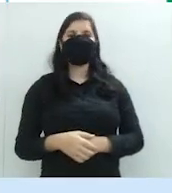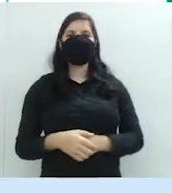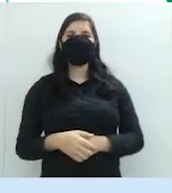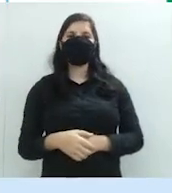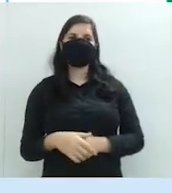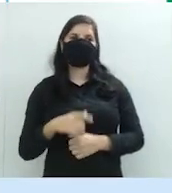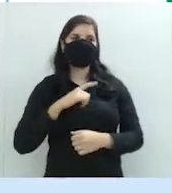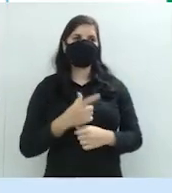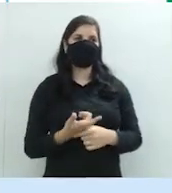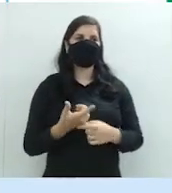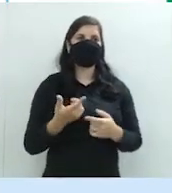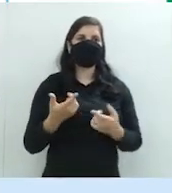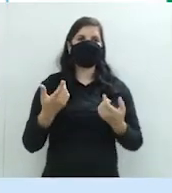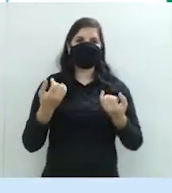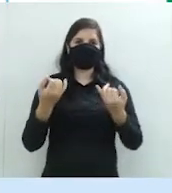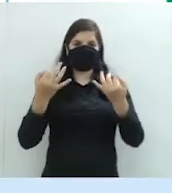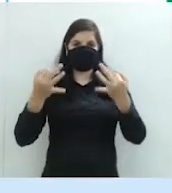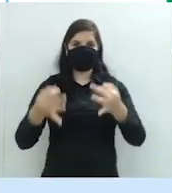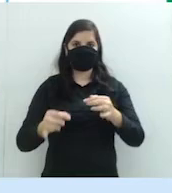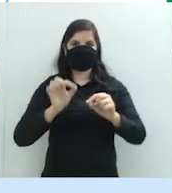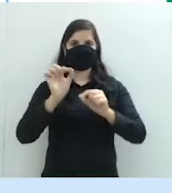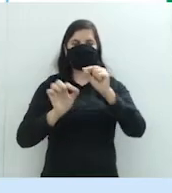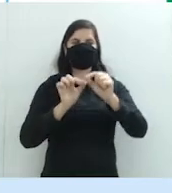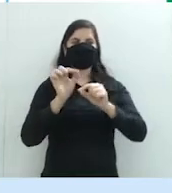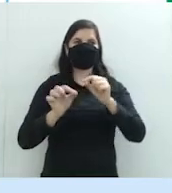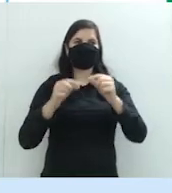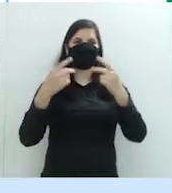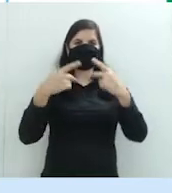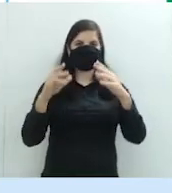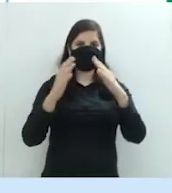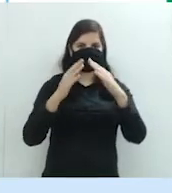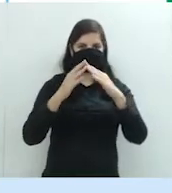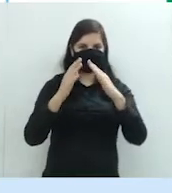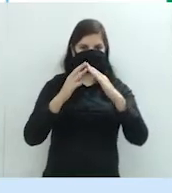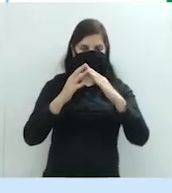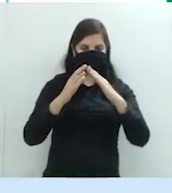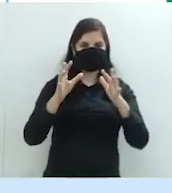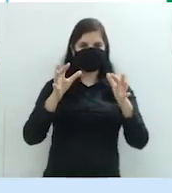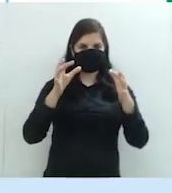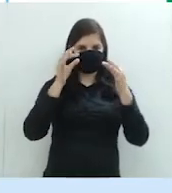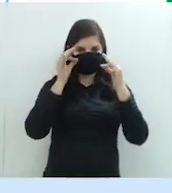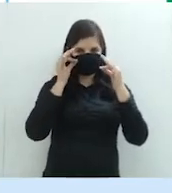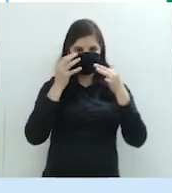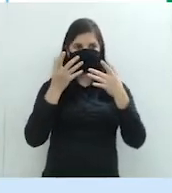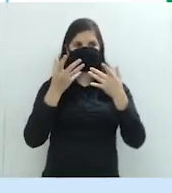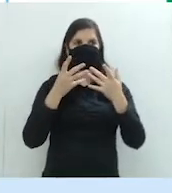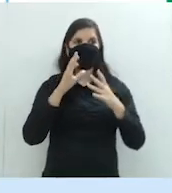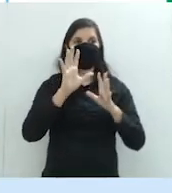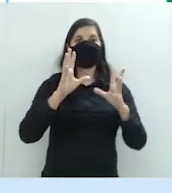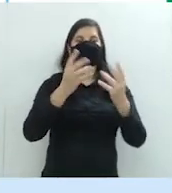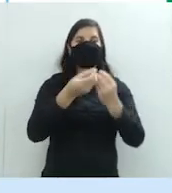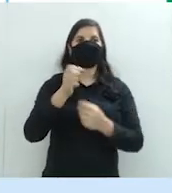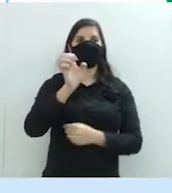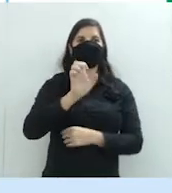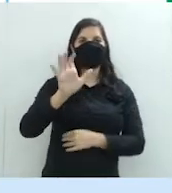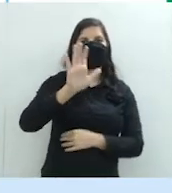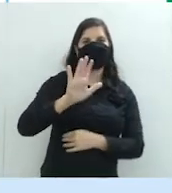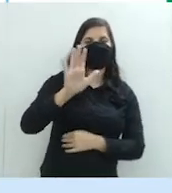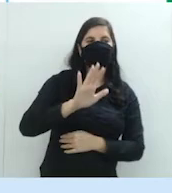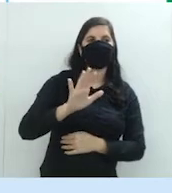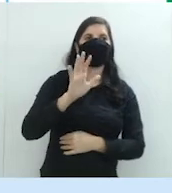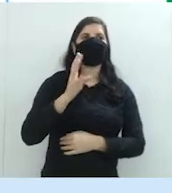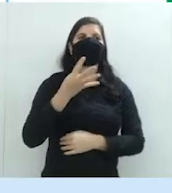Então, cabe destacar, você que está em casa agora assistindo o EducaPR, que os europeus